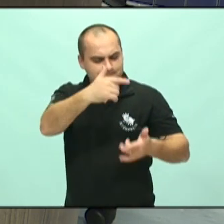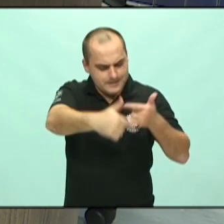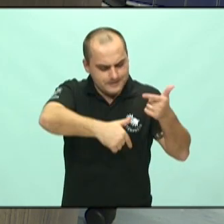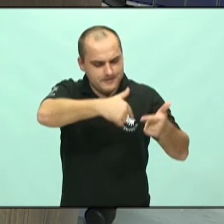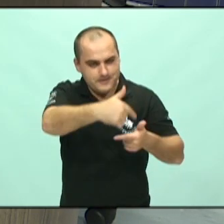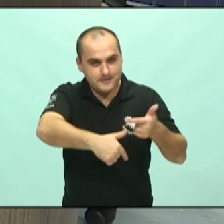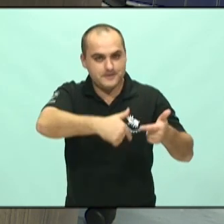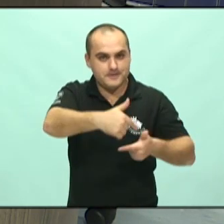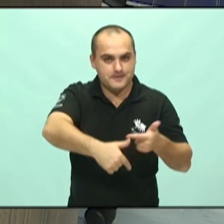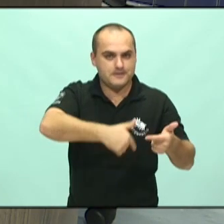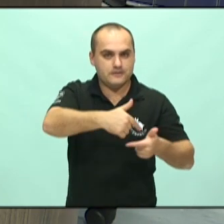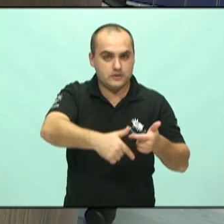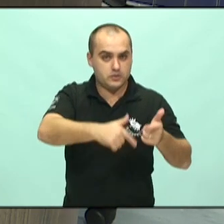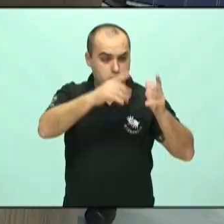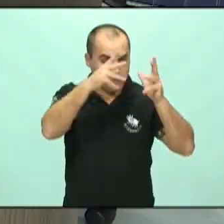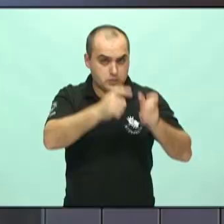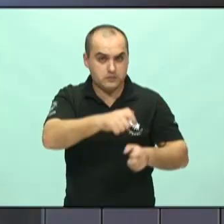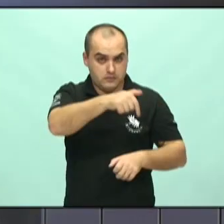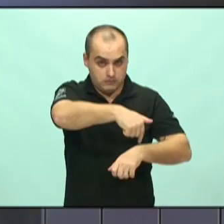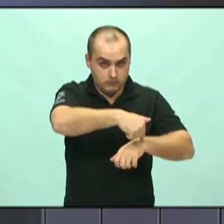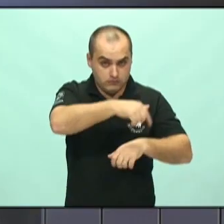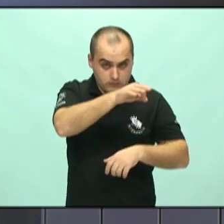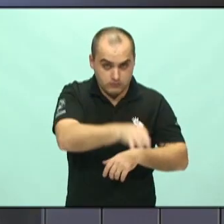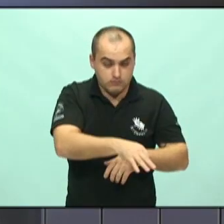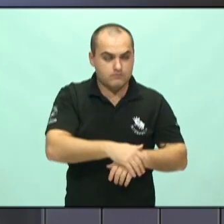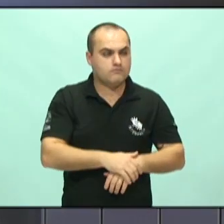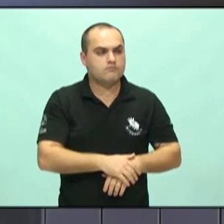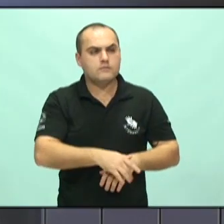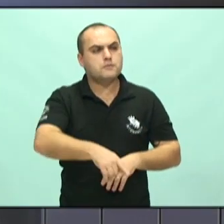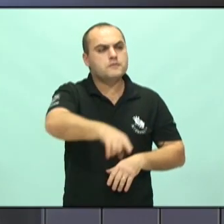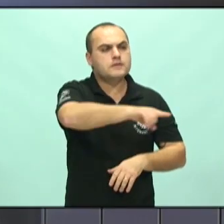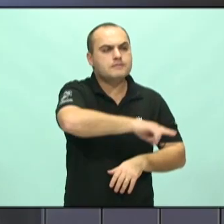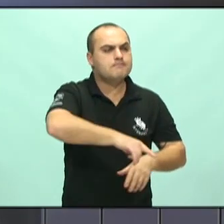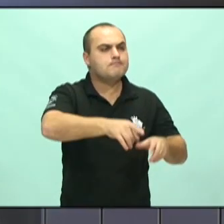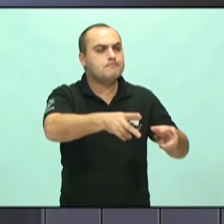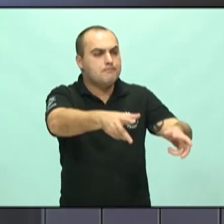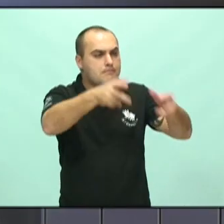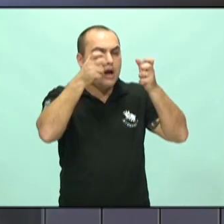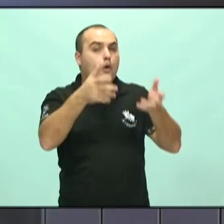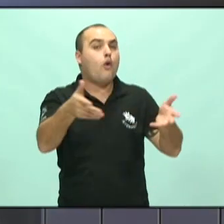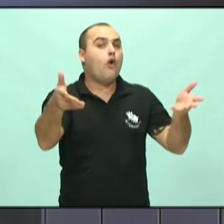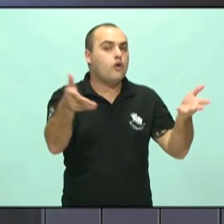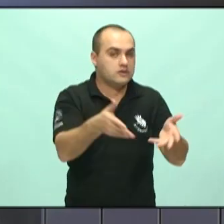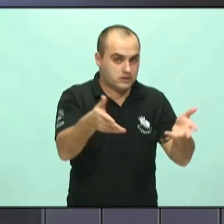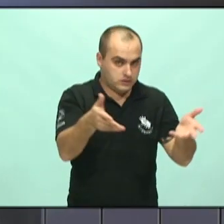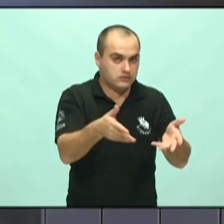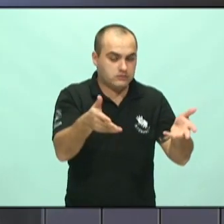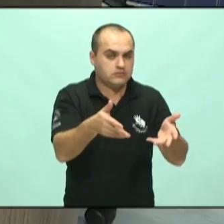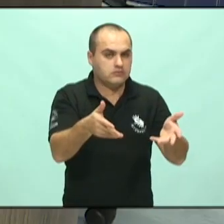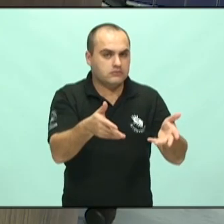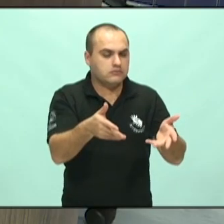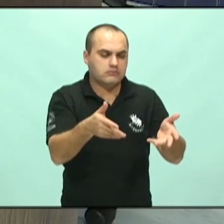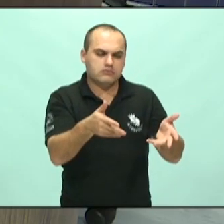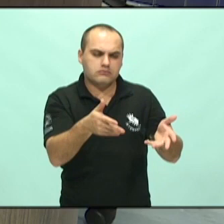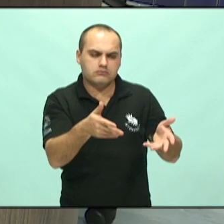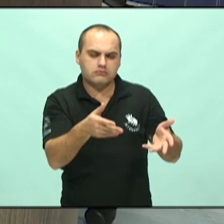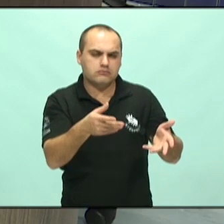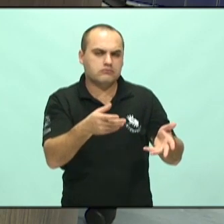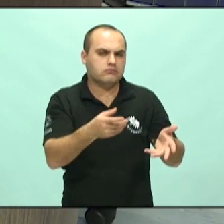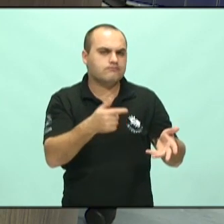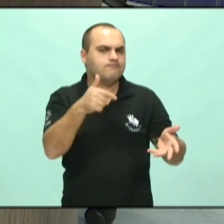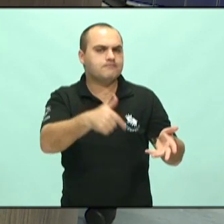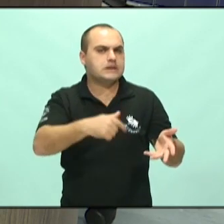que envolve essa arte. O que você percebe hoje com tudo assim, que a gente está passando com relação à classe